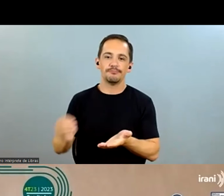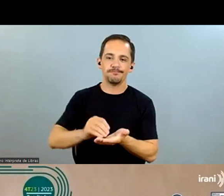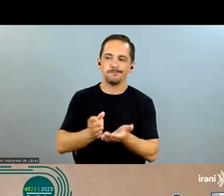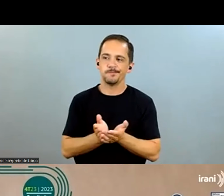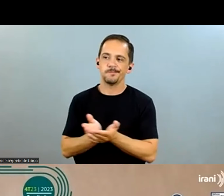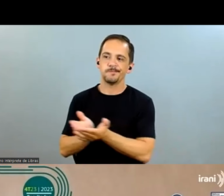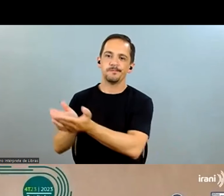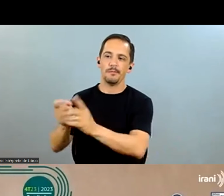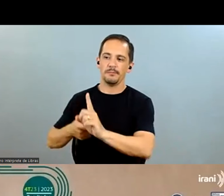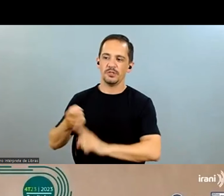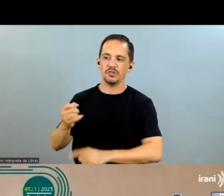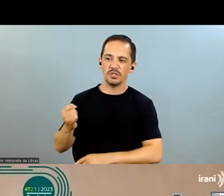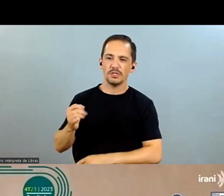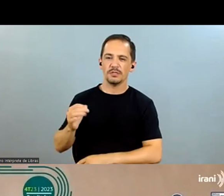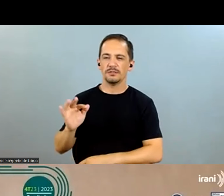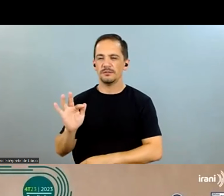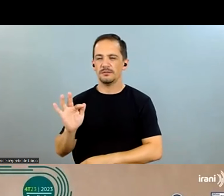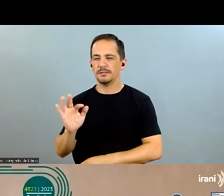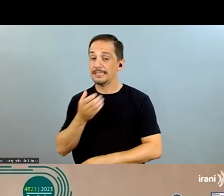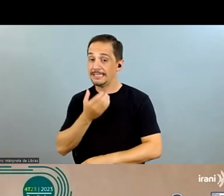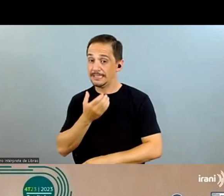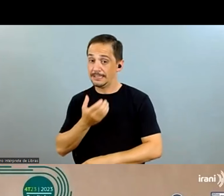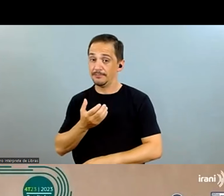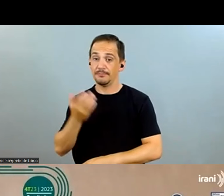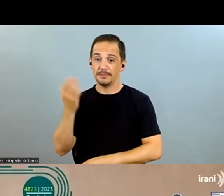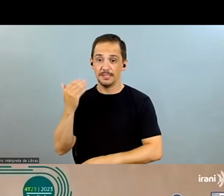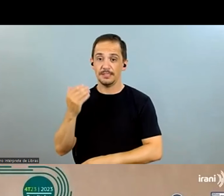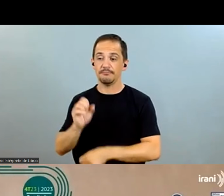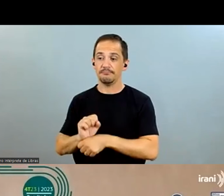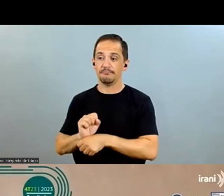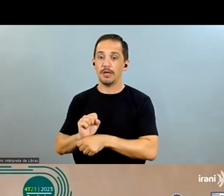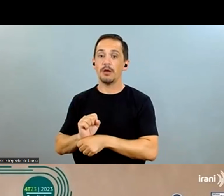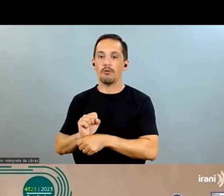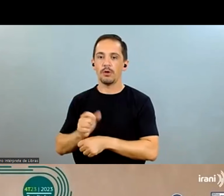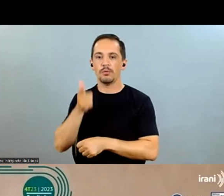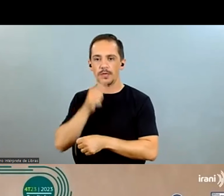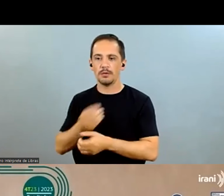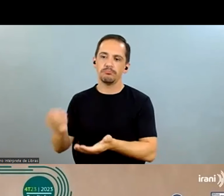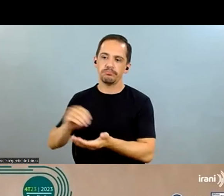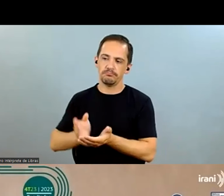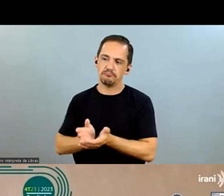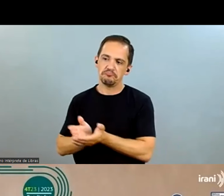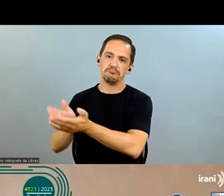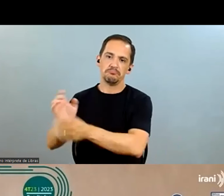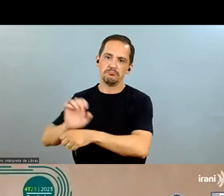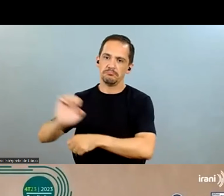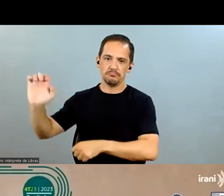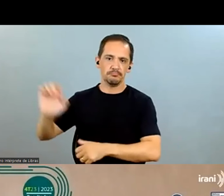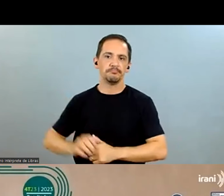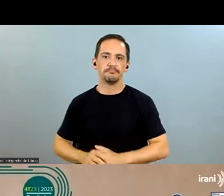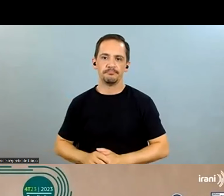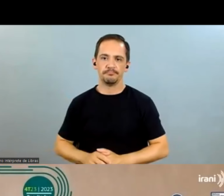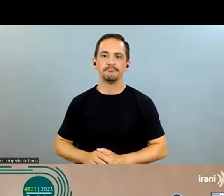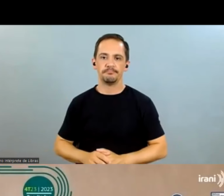a a nossa expectativa que a partir de do segundo tri e esse Impacto já já esteja bem pequeno aí para pros